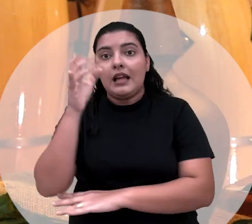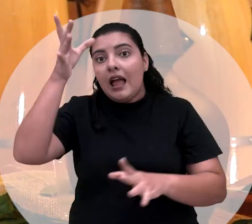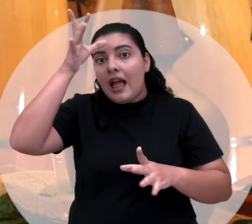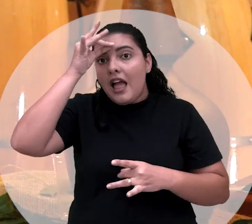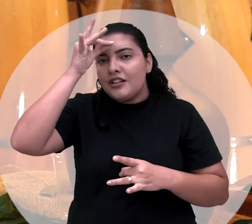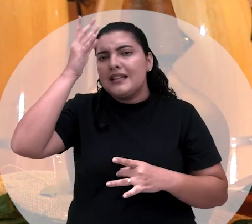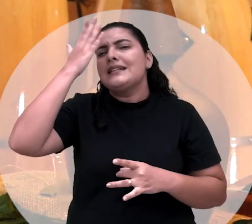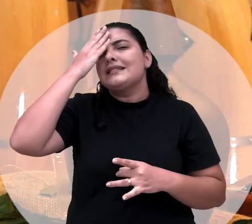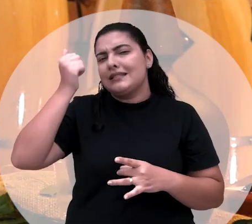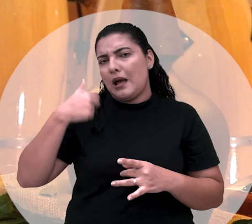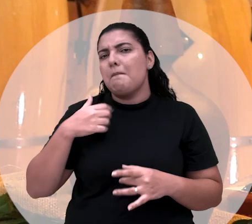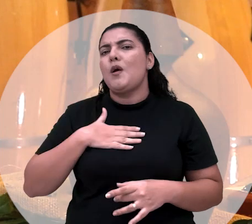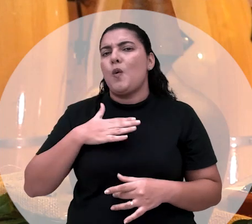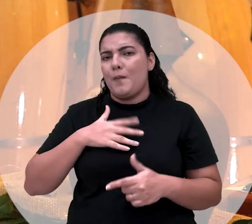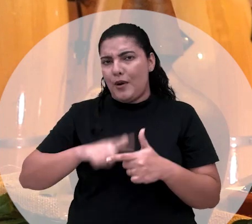estivesse lá, ele ia saber o meu problema.